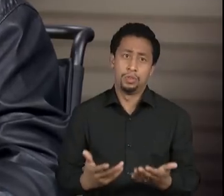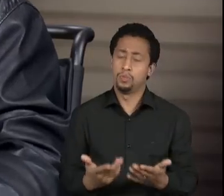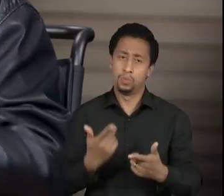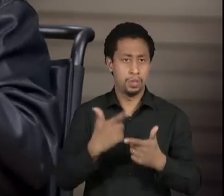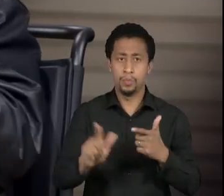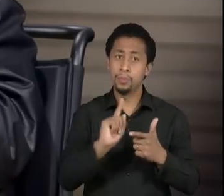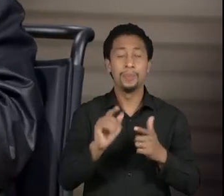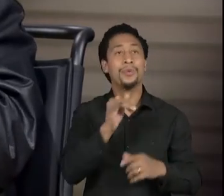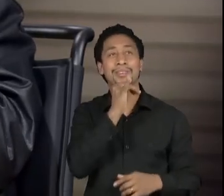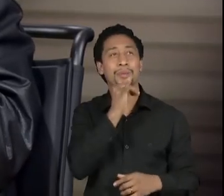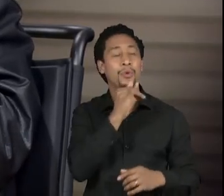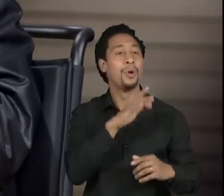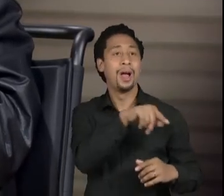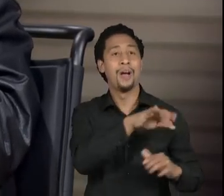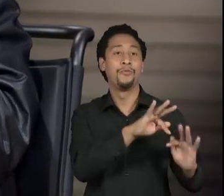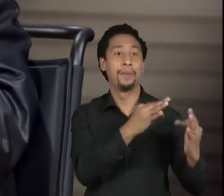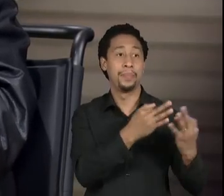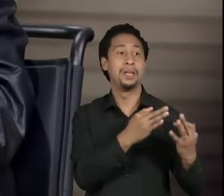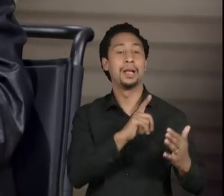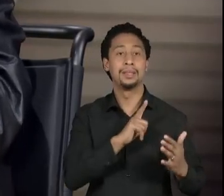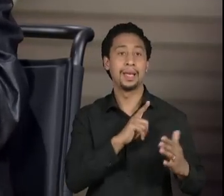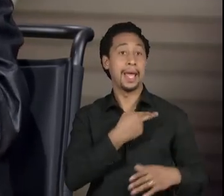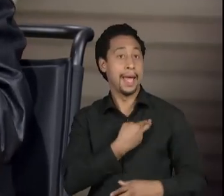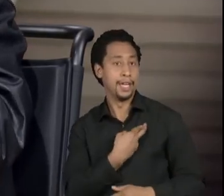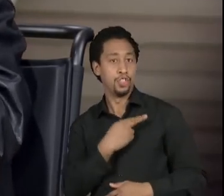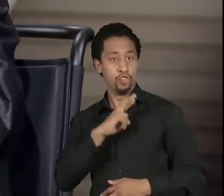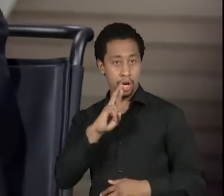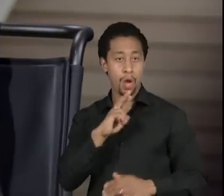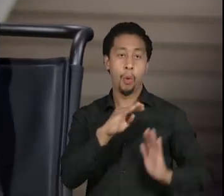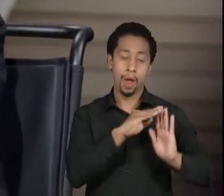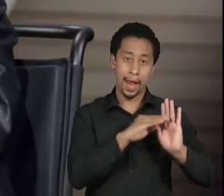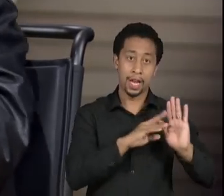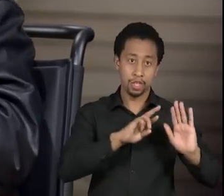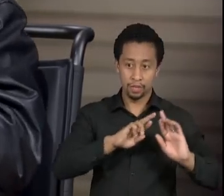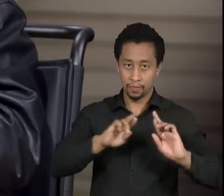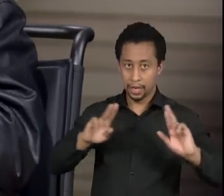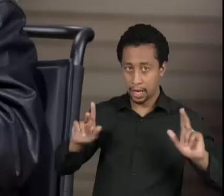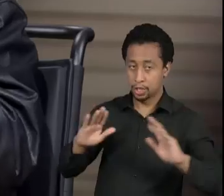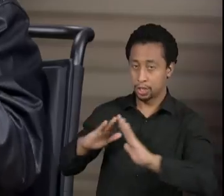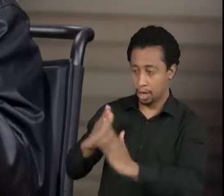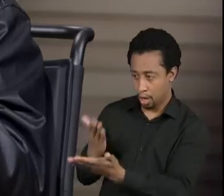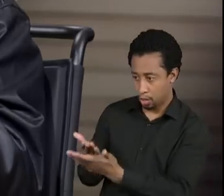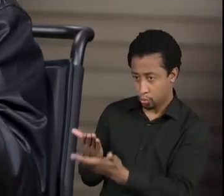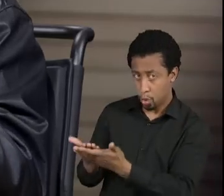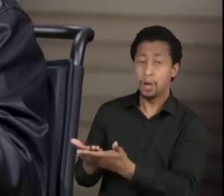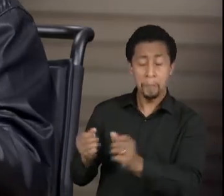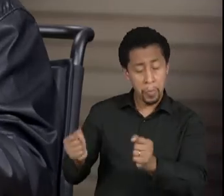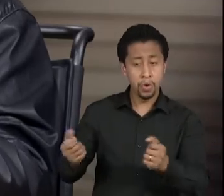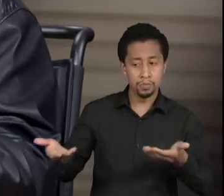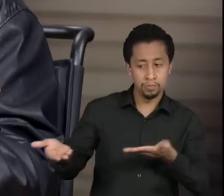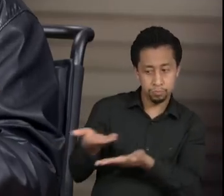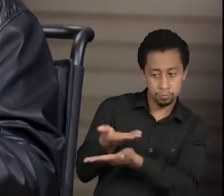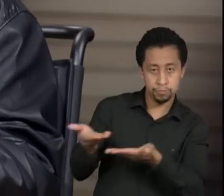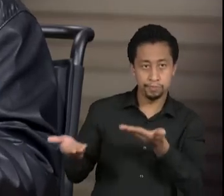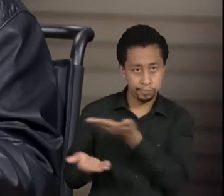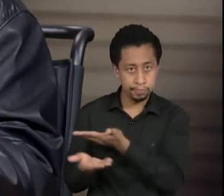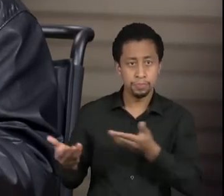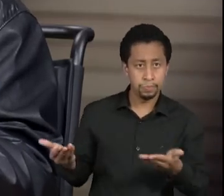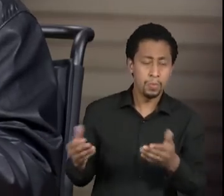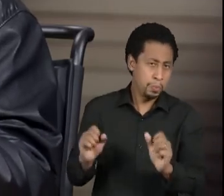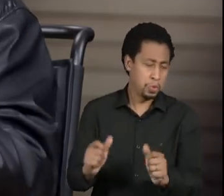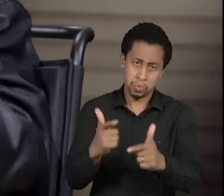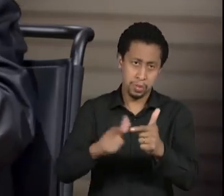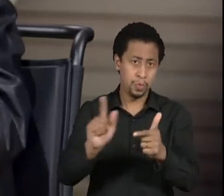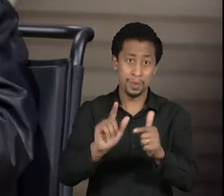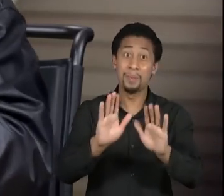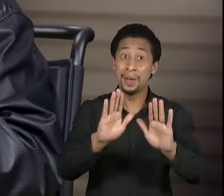religião. Mas a legislação, inclusive a legislação brasileira, tipifica o crime de abandono